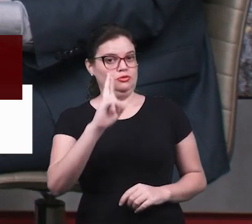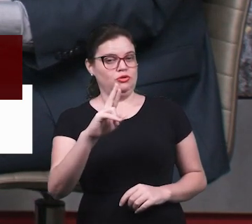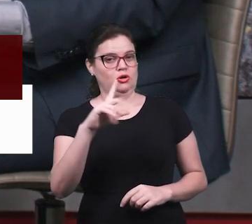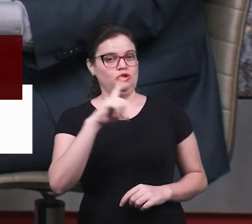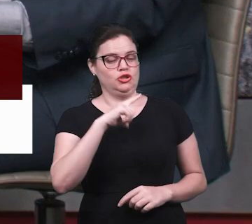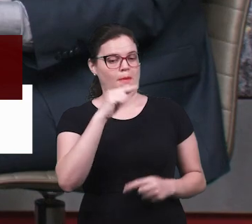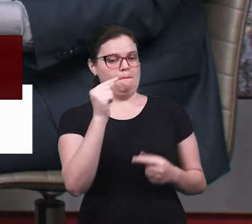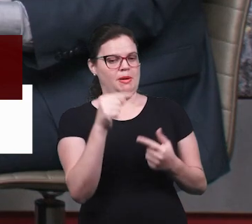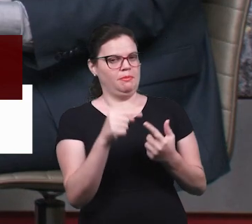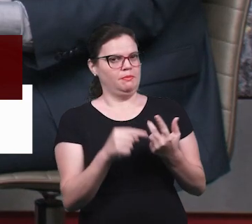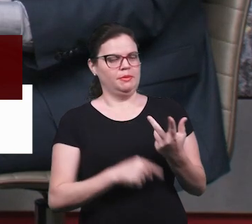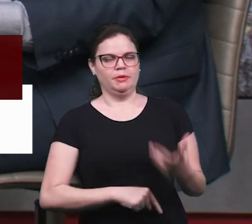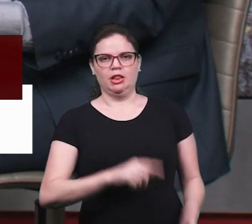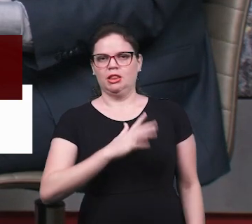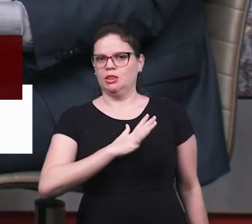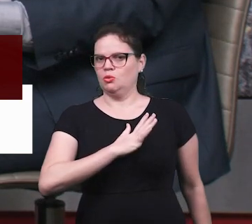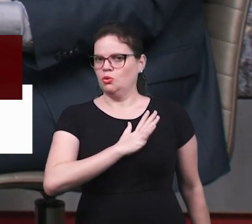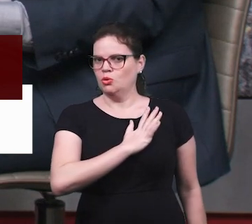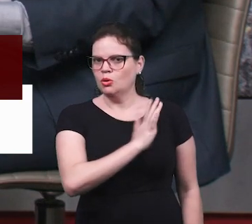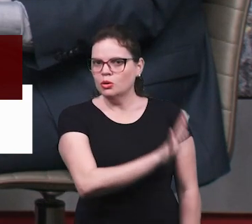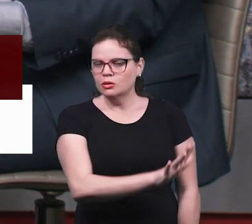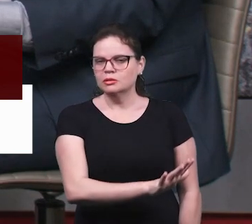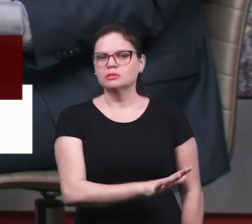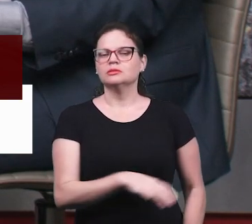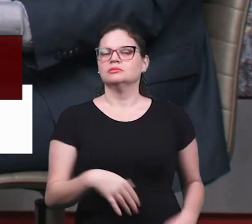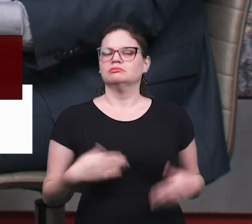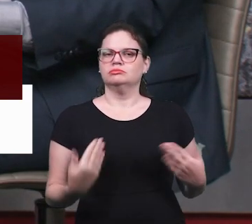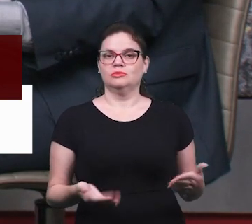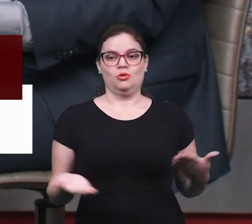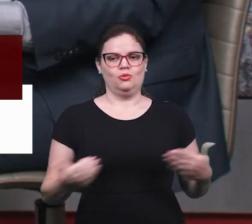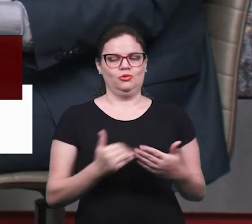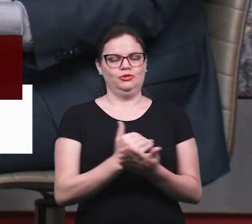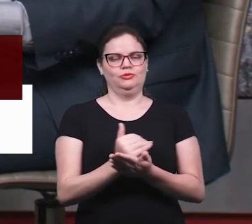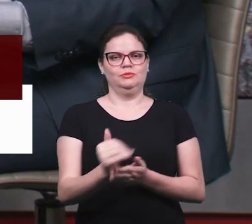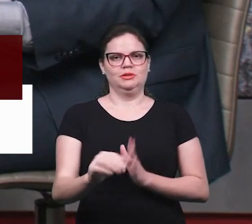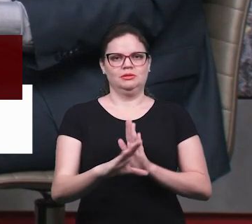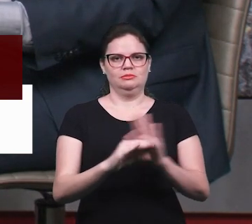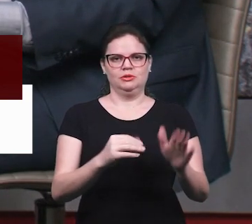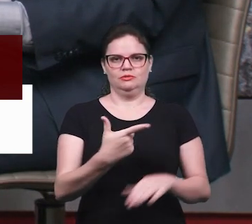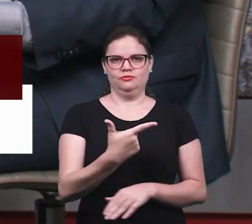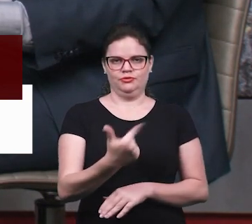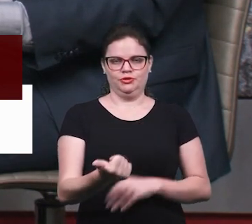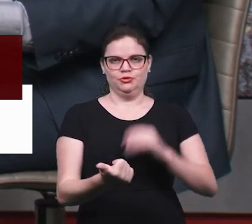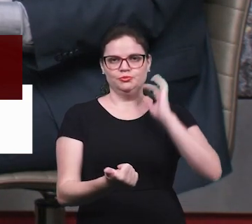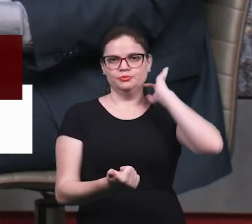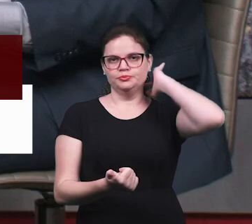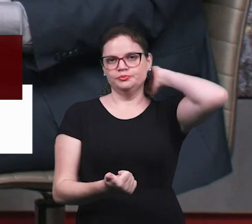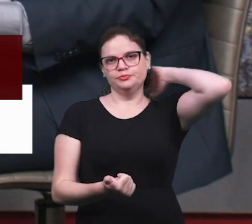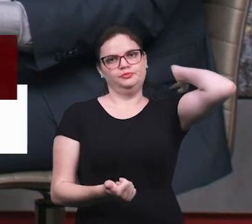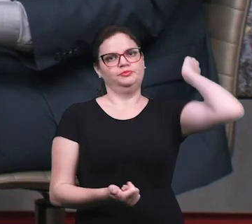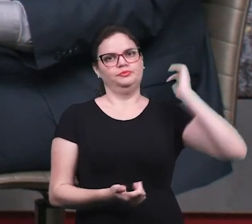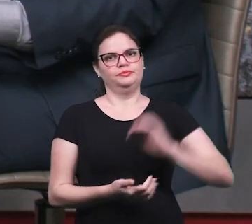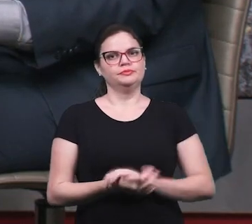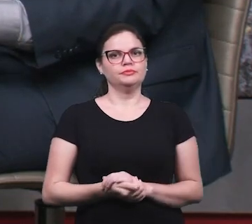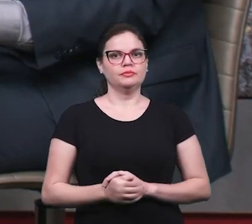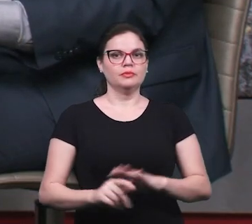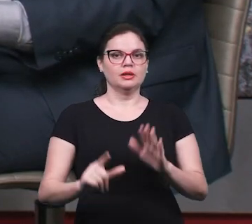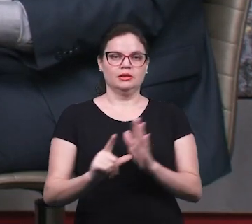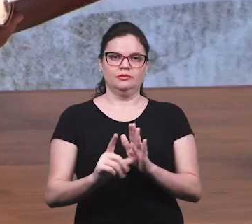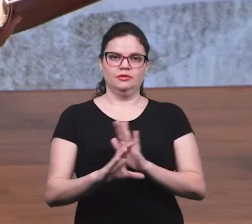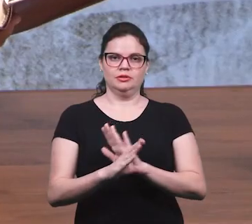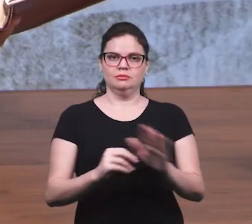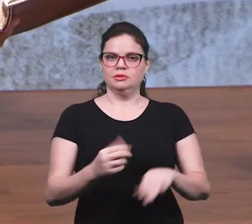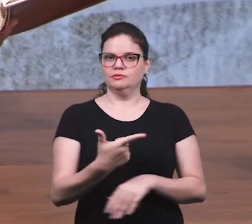de Deus. E hoje nós vamos prosseguir a partir do capítulo 21, Levítico, capítulo 21.